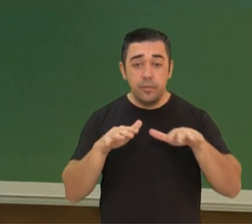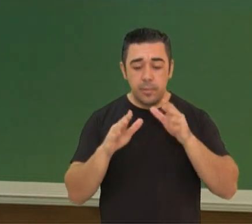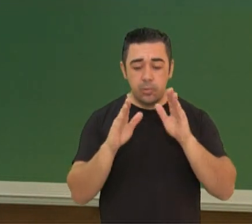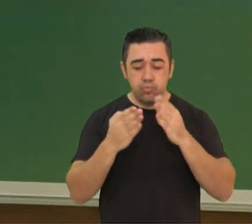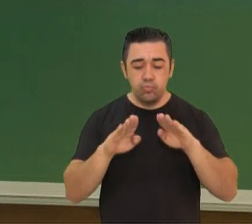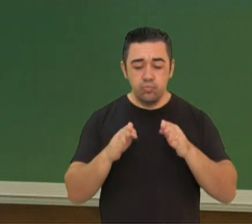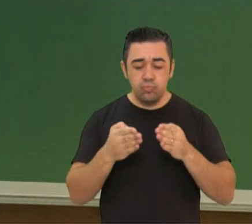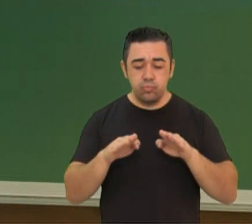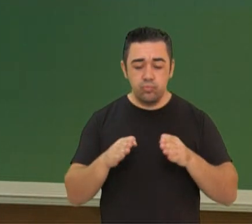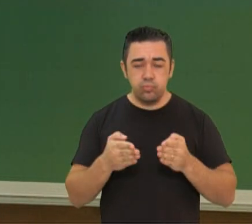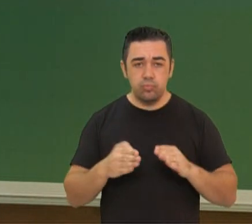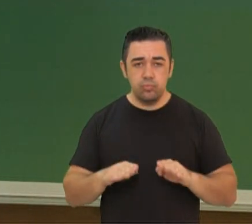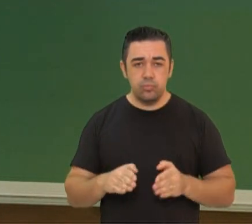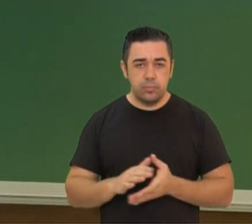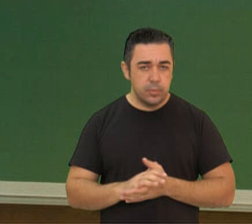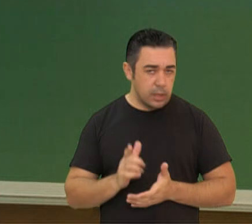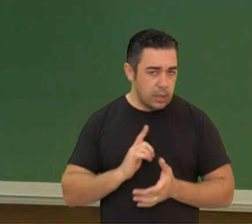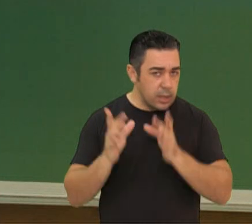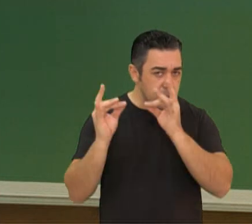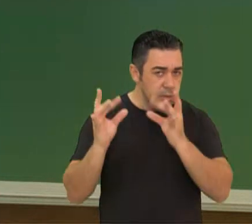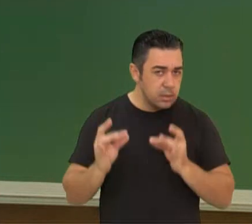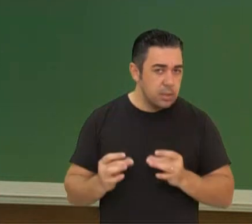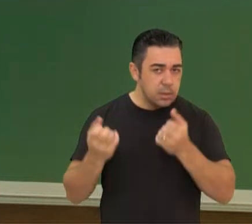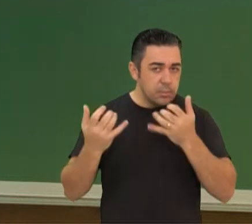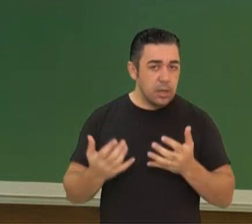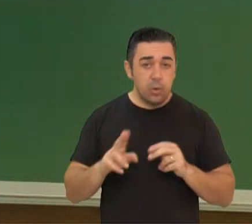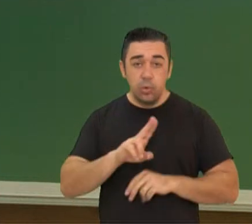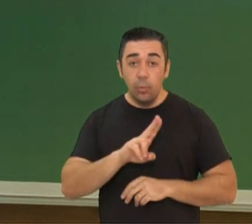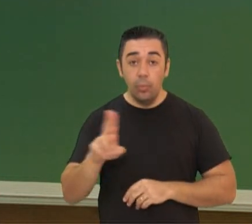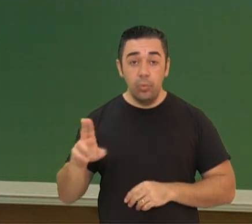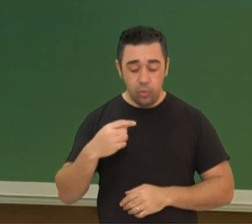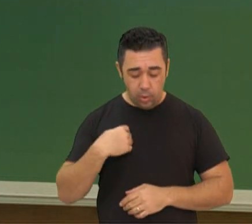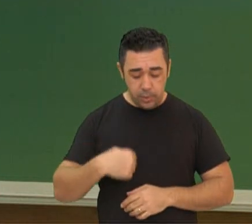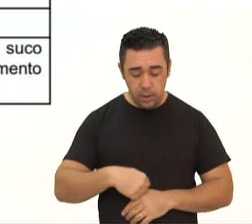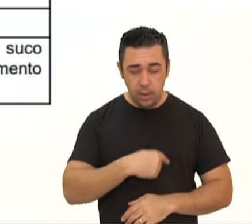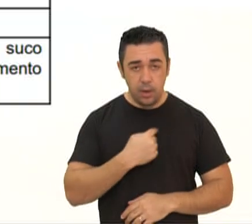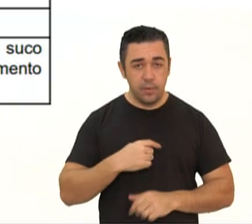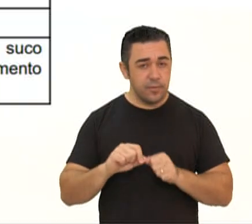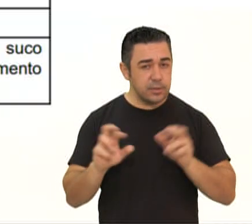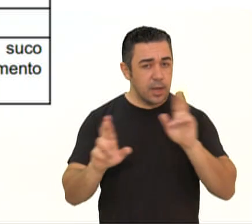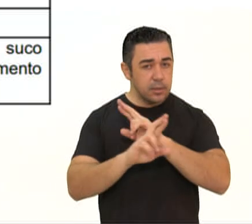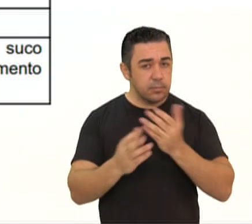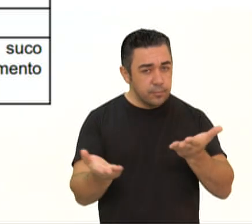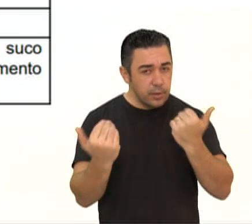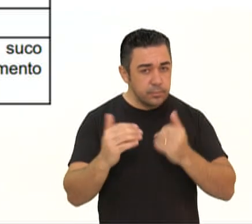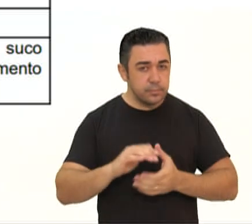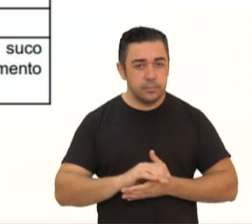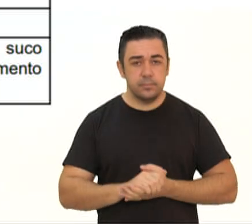temos aqui a descrição e aqui o nome da estrutura, você precisa relacionar. Vamos lá?